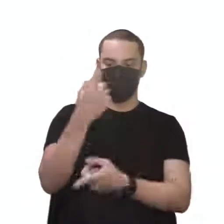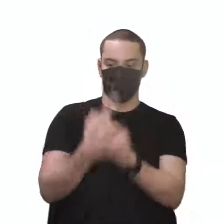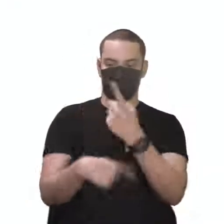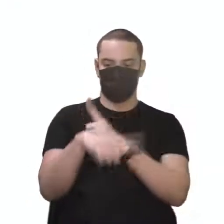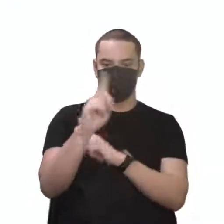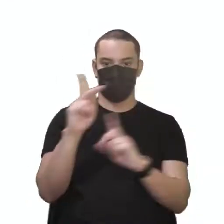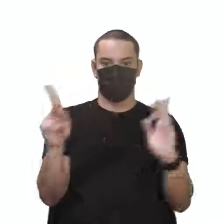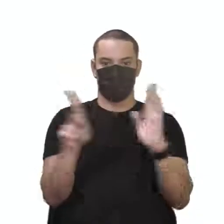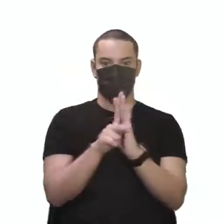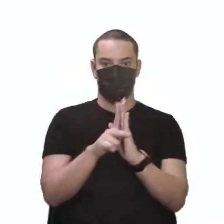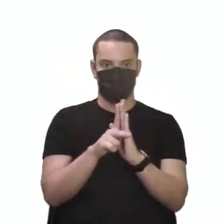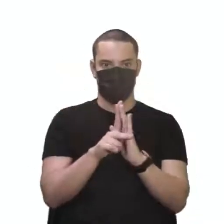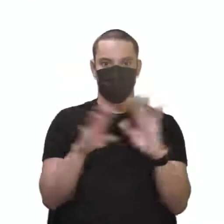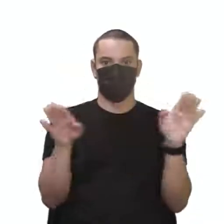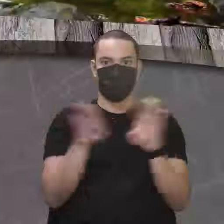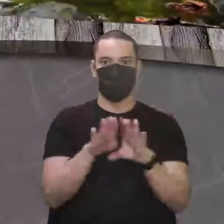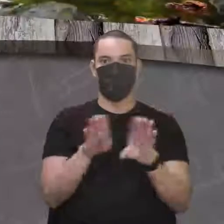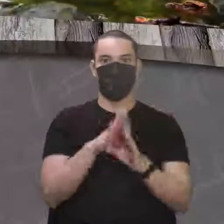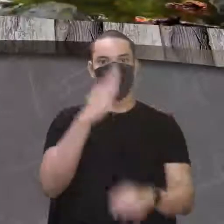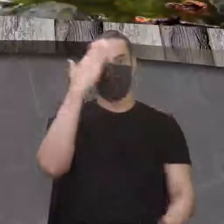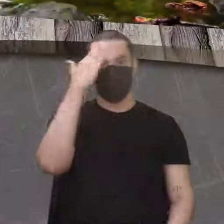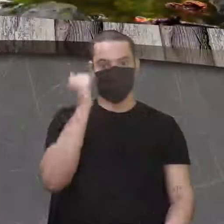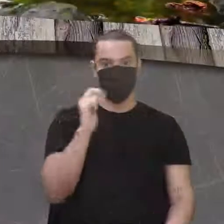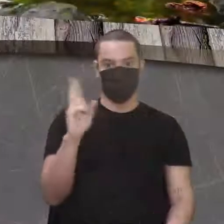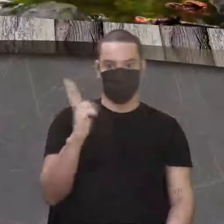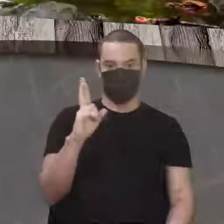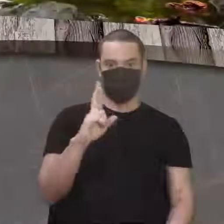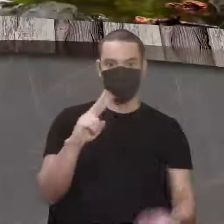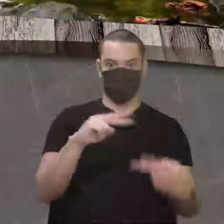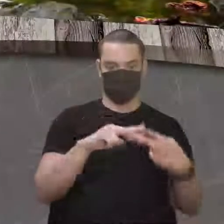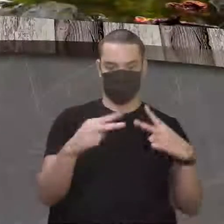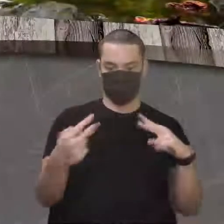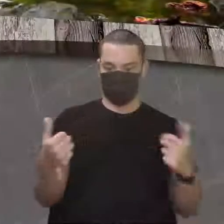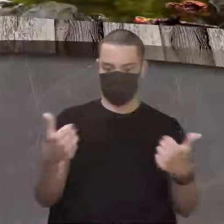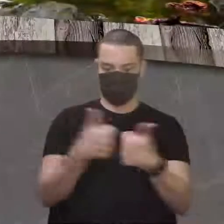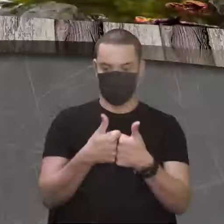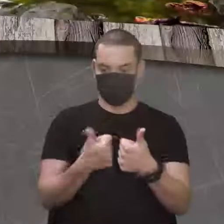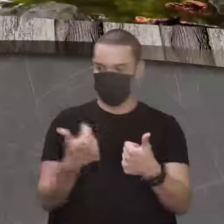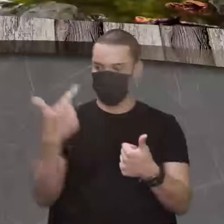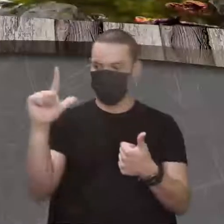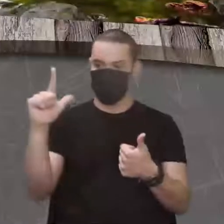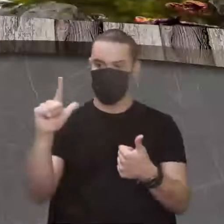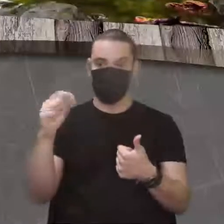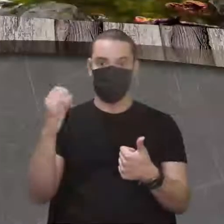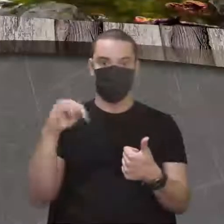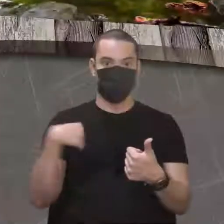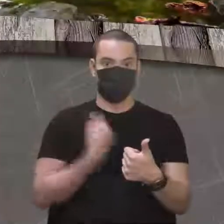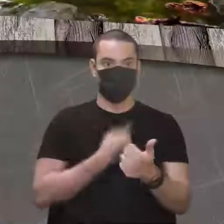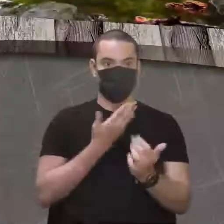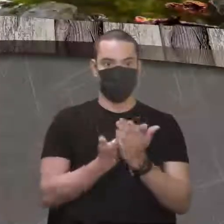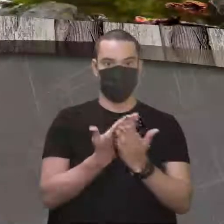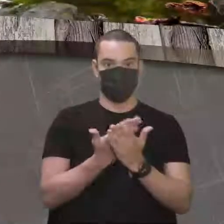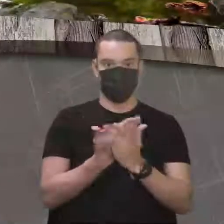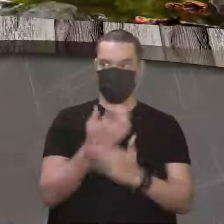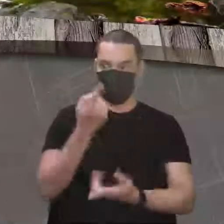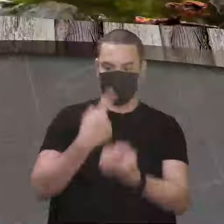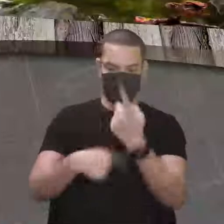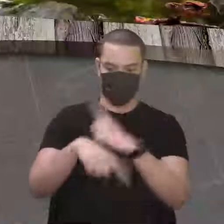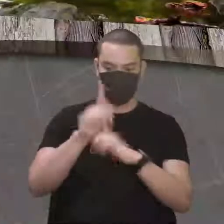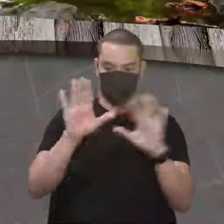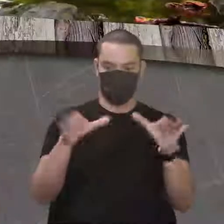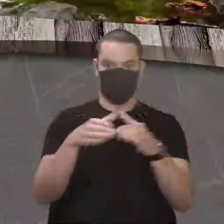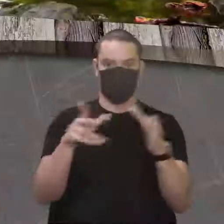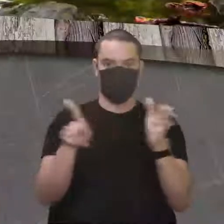dos organismos, né? Saber quem tem um DNA mais próximo do outro. Ou seja, quando a gente está estudando a evolução, os grupos de